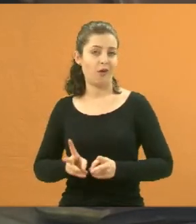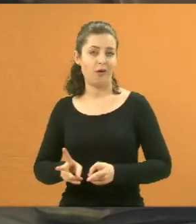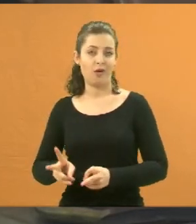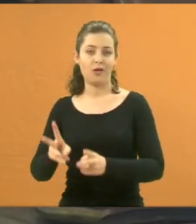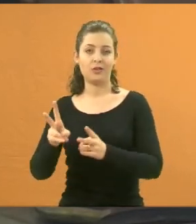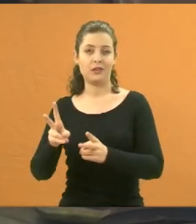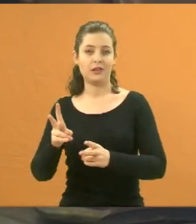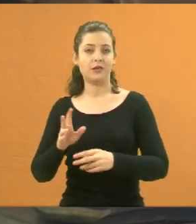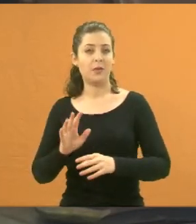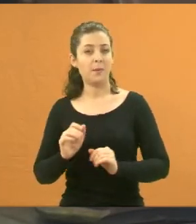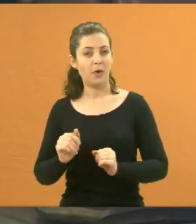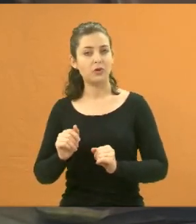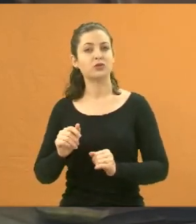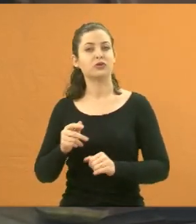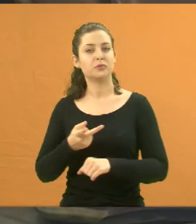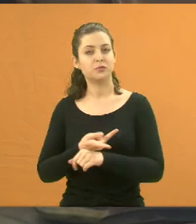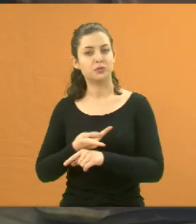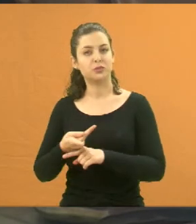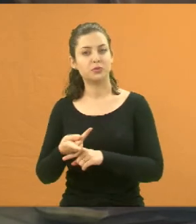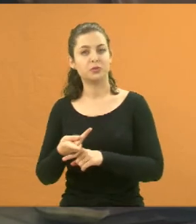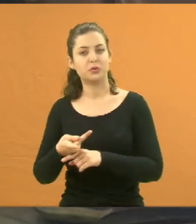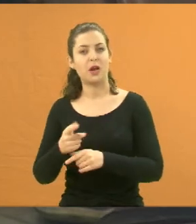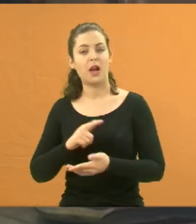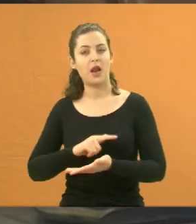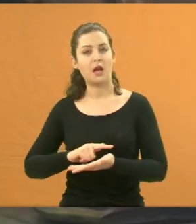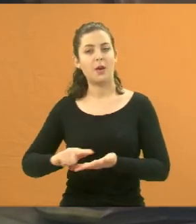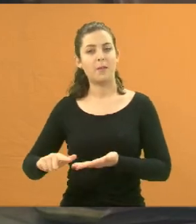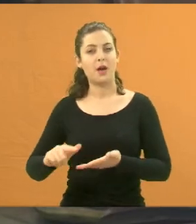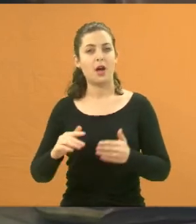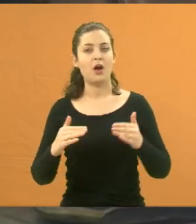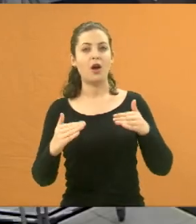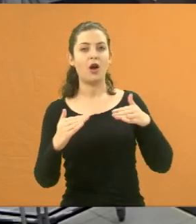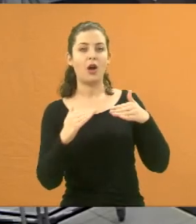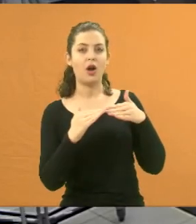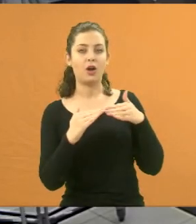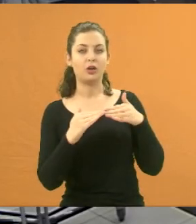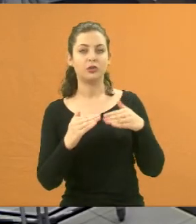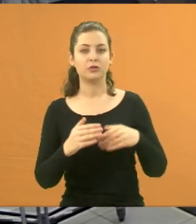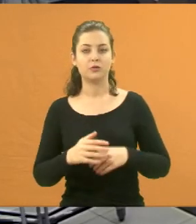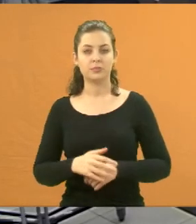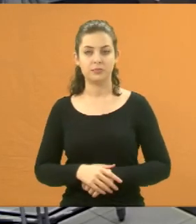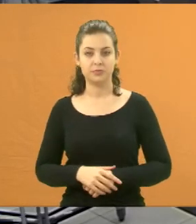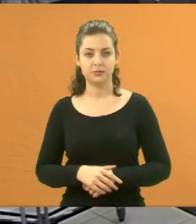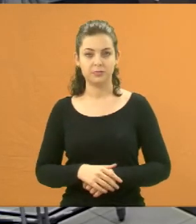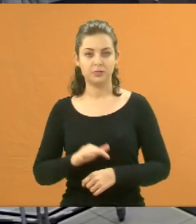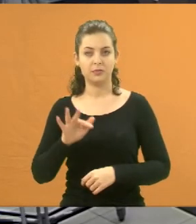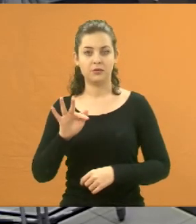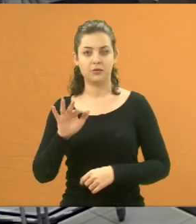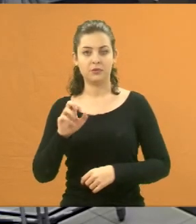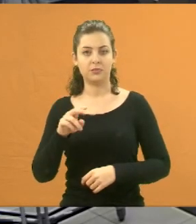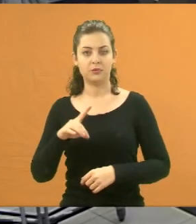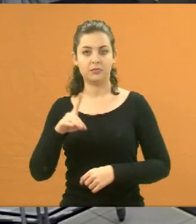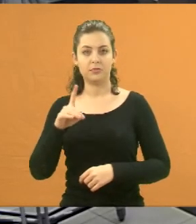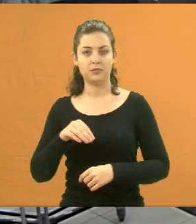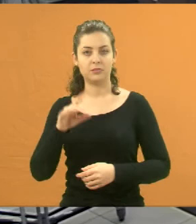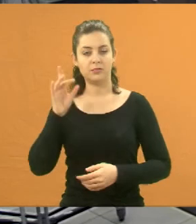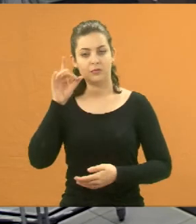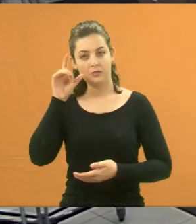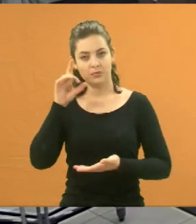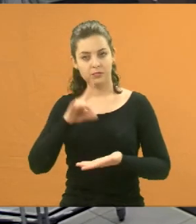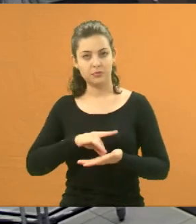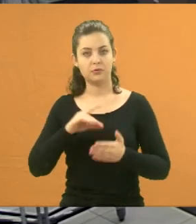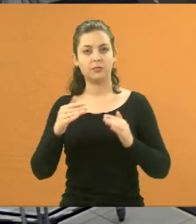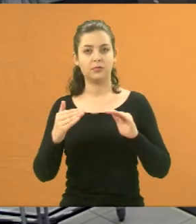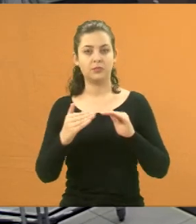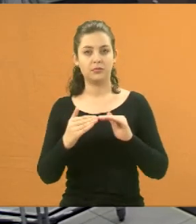o pessoal aí pode correr atrás para fazer a limpeza dos seus terrenos. Sou favorável. Como vota o vereador Fernando da Ótica Original? Favorável.